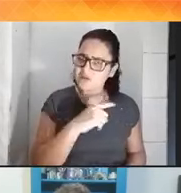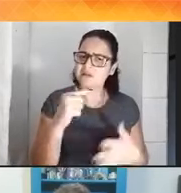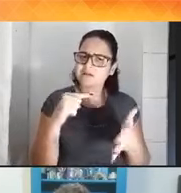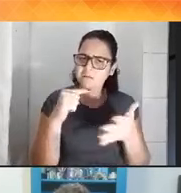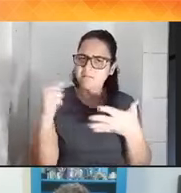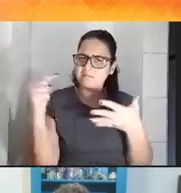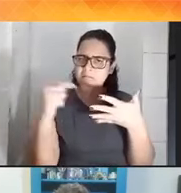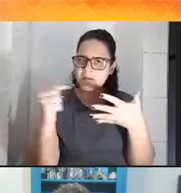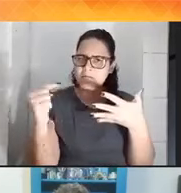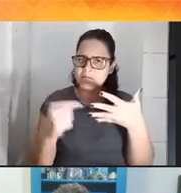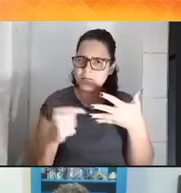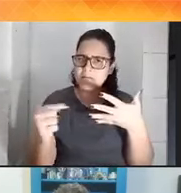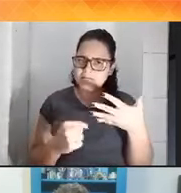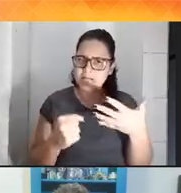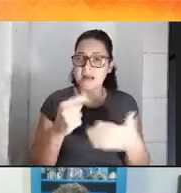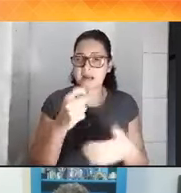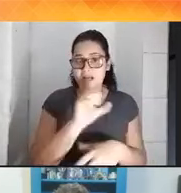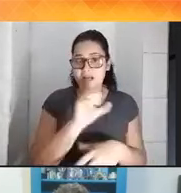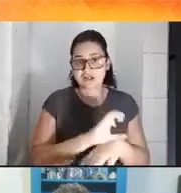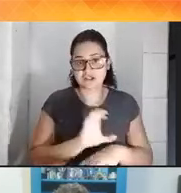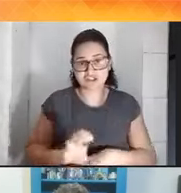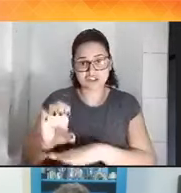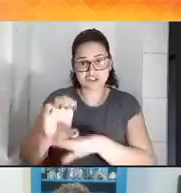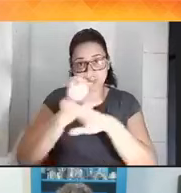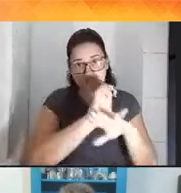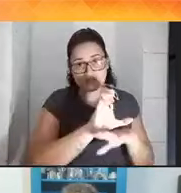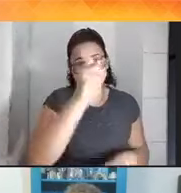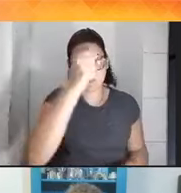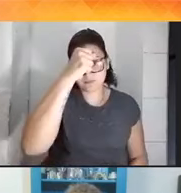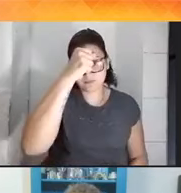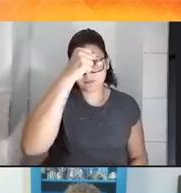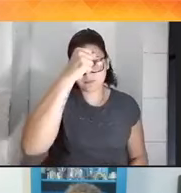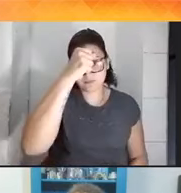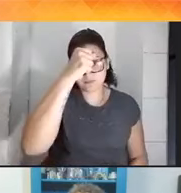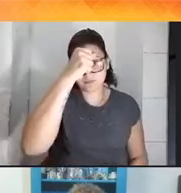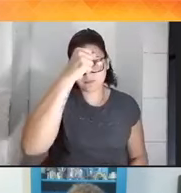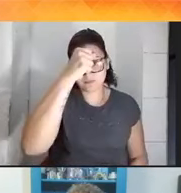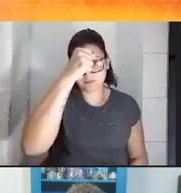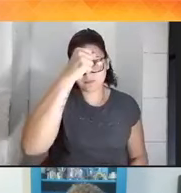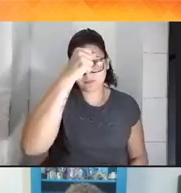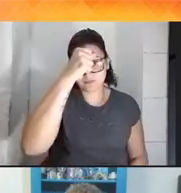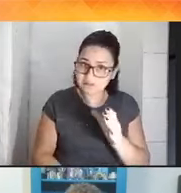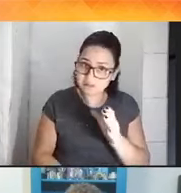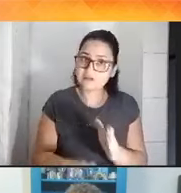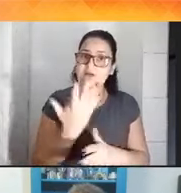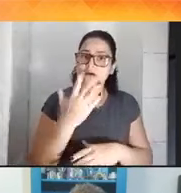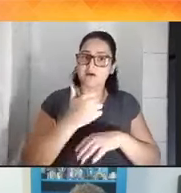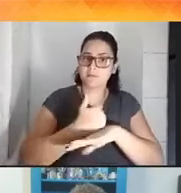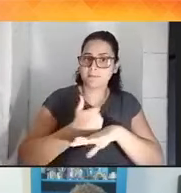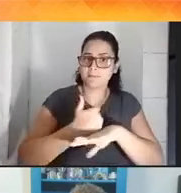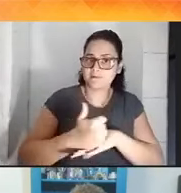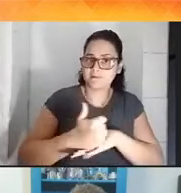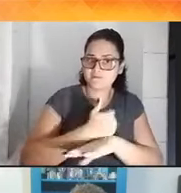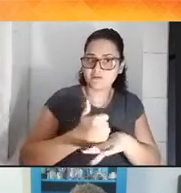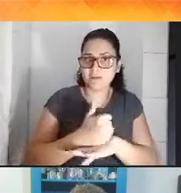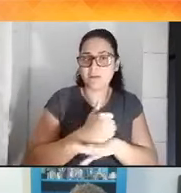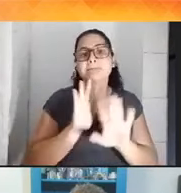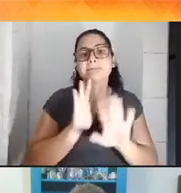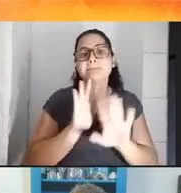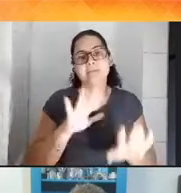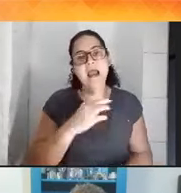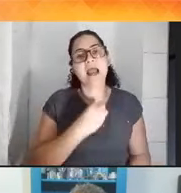e municípios, a maioria, não implementaram a profissionalização, mas existe uma lei aí colocada e